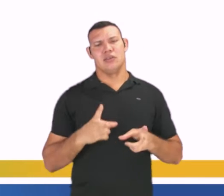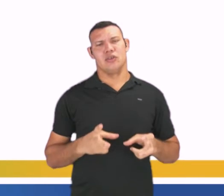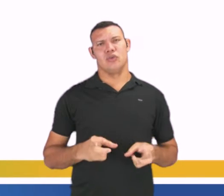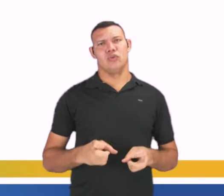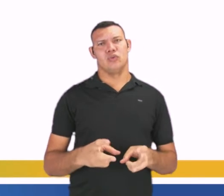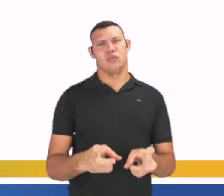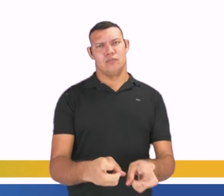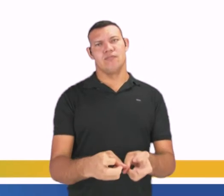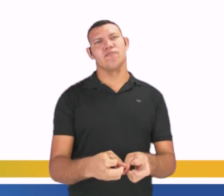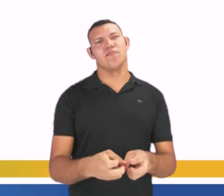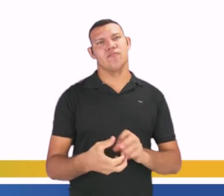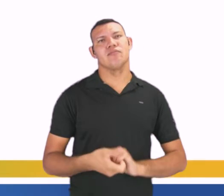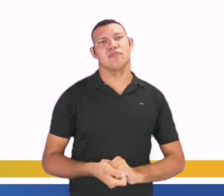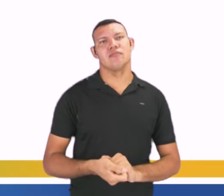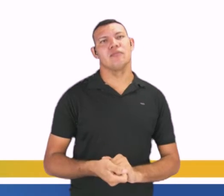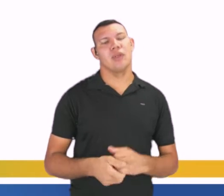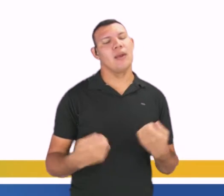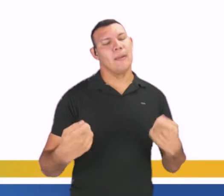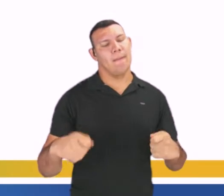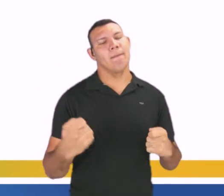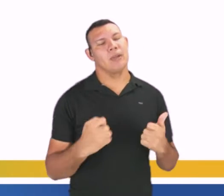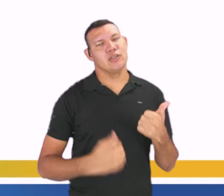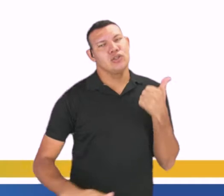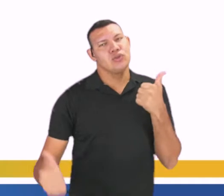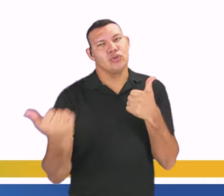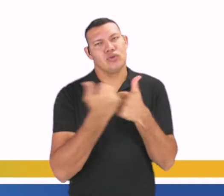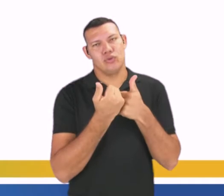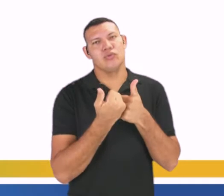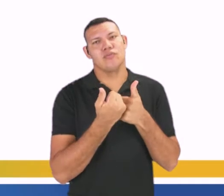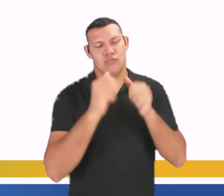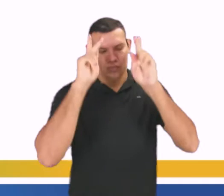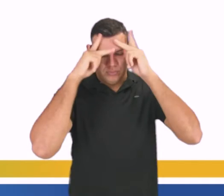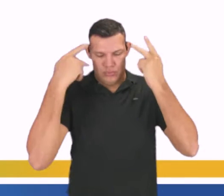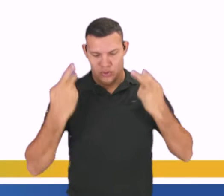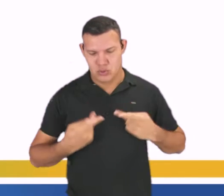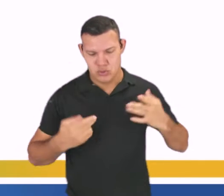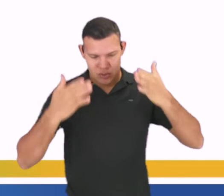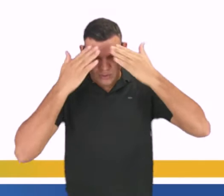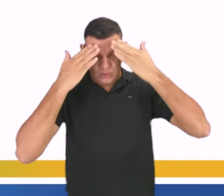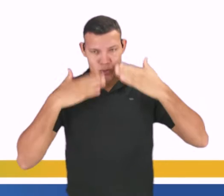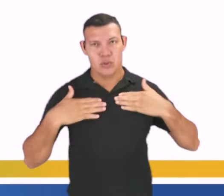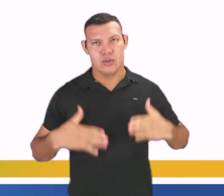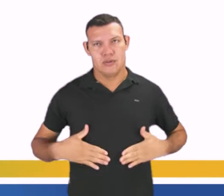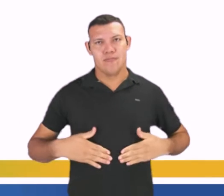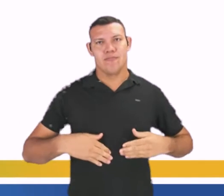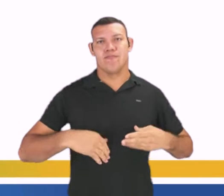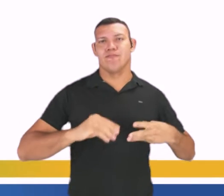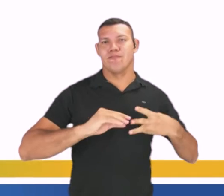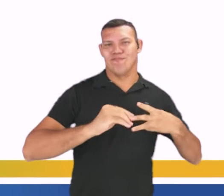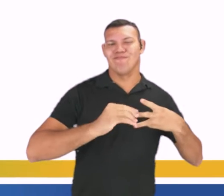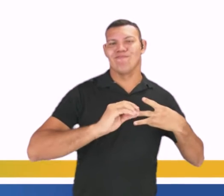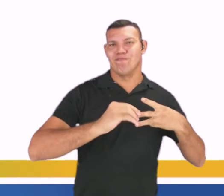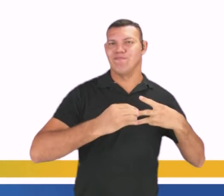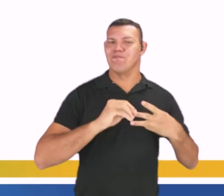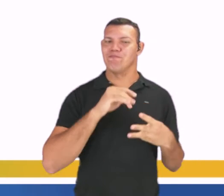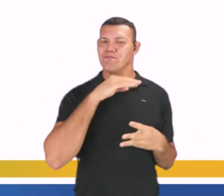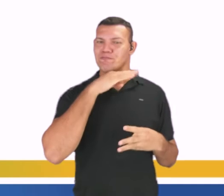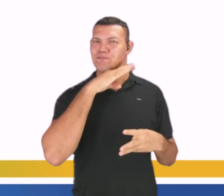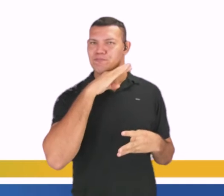existem reações de substituição no corpo humano para poder tornar essa célula muitas vezes